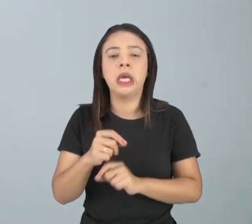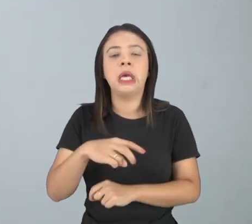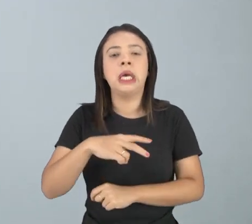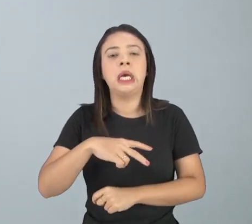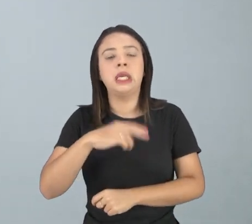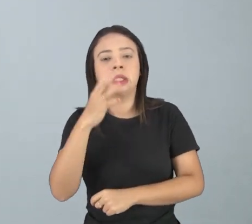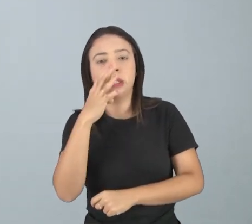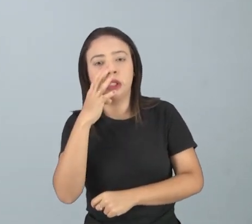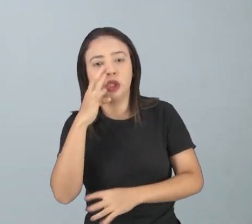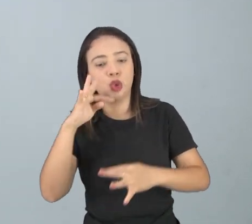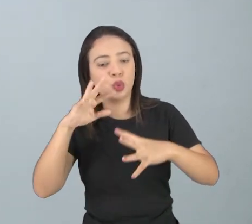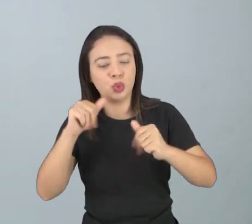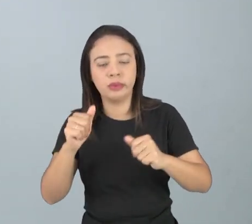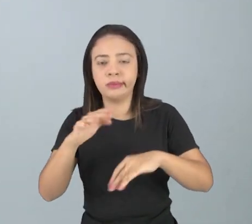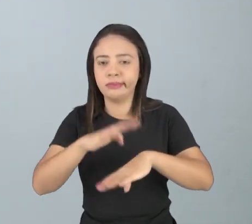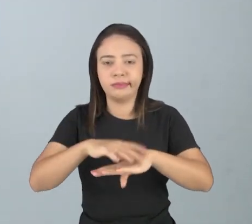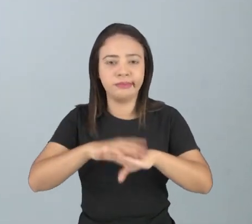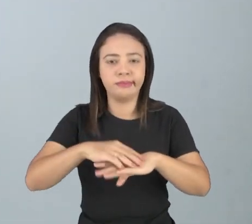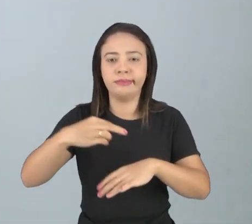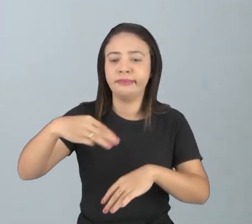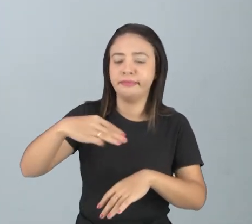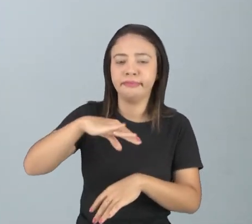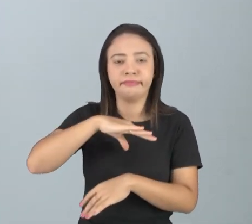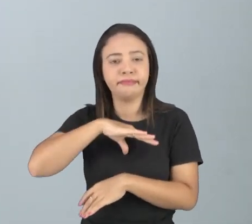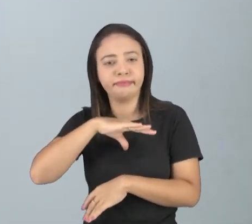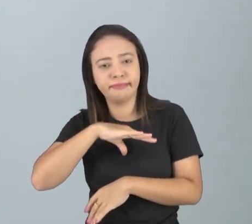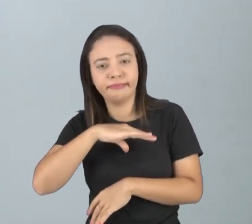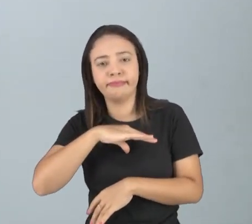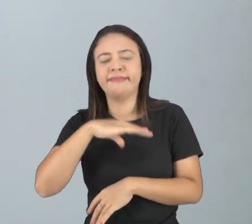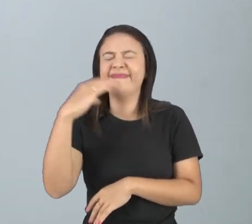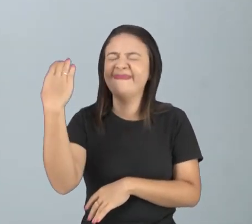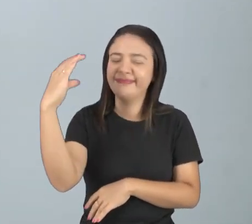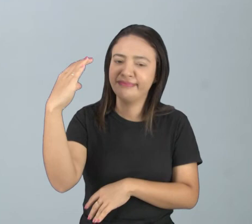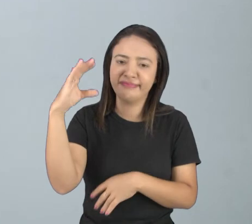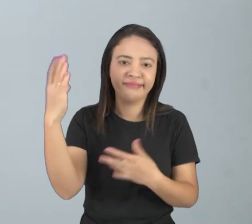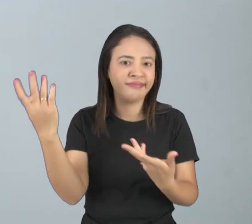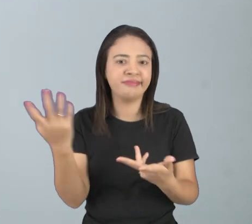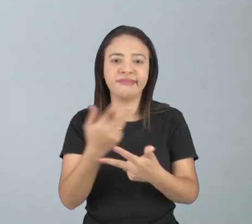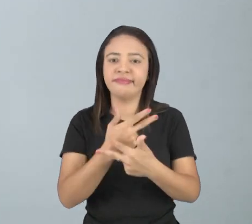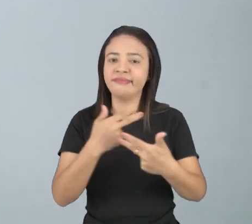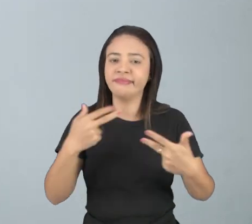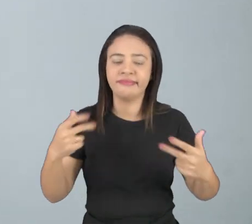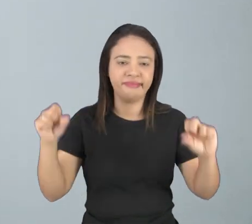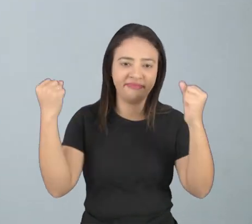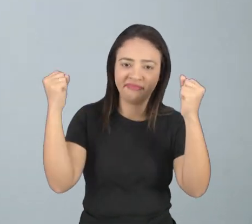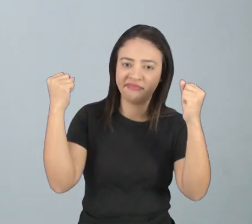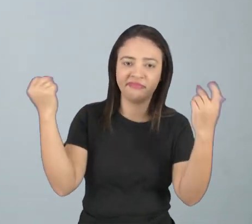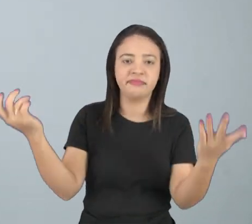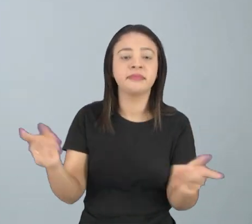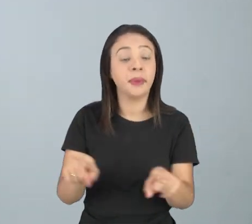todo o conteúdo de matemática, português, ciência, educação